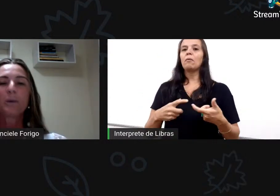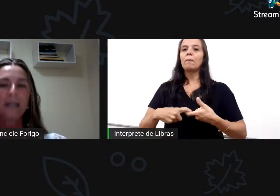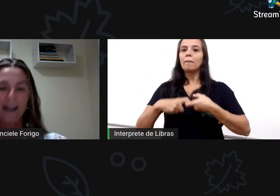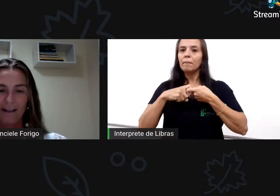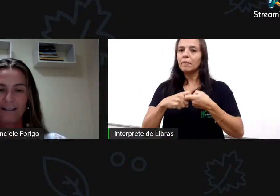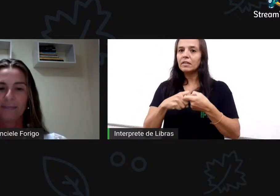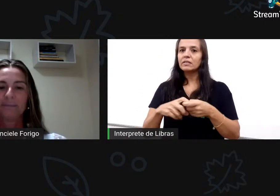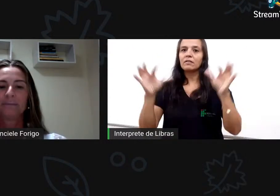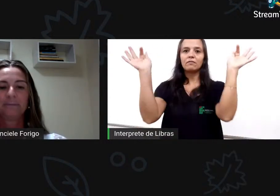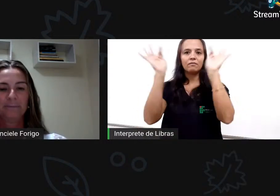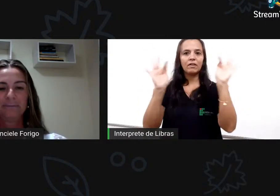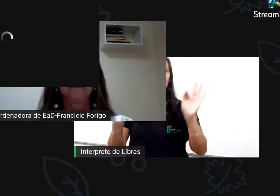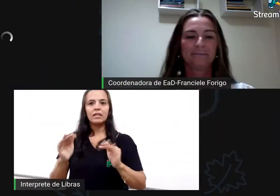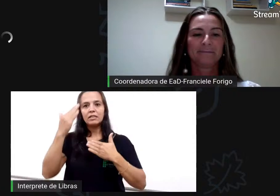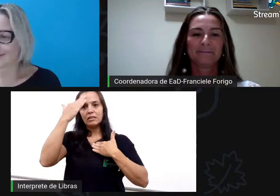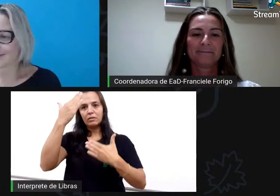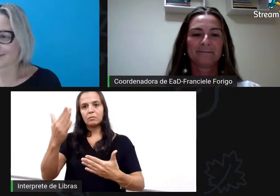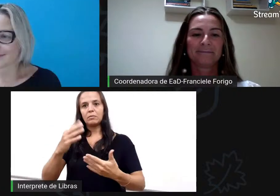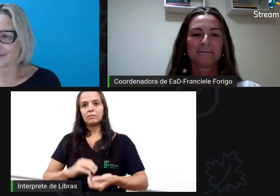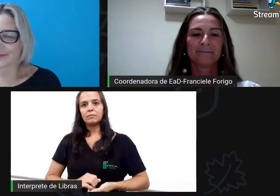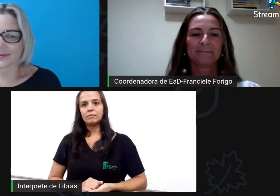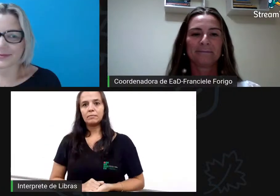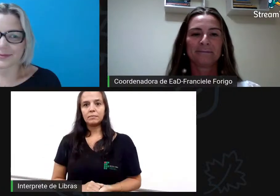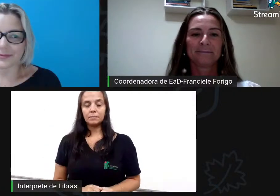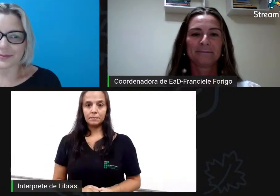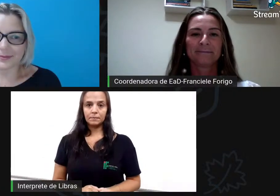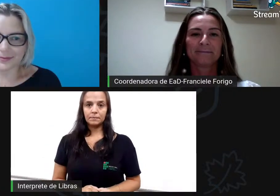muito obrigada.